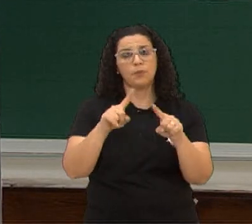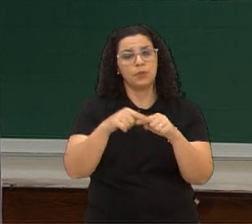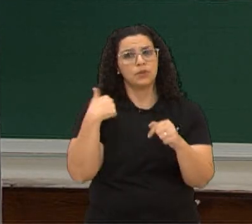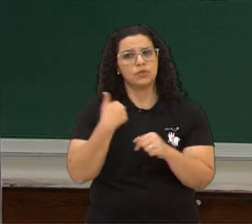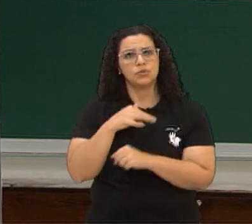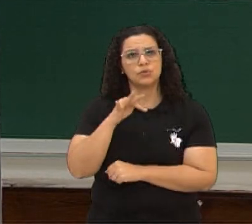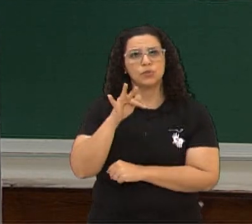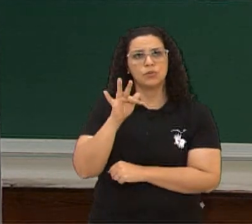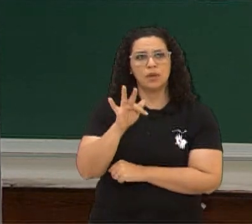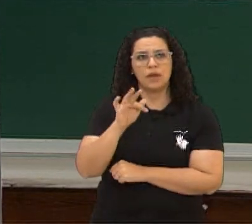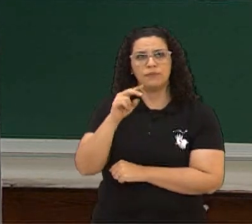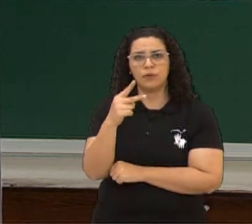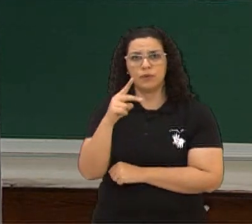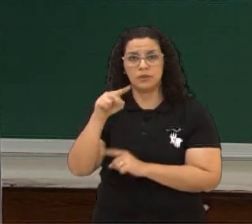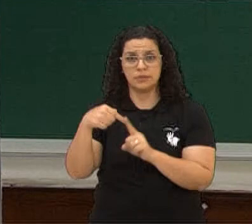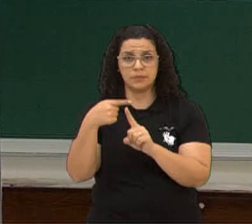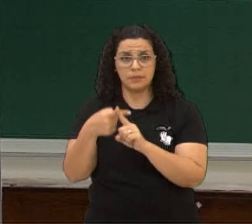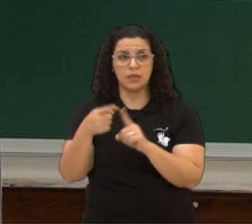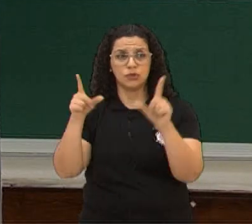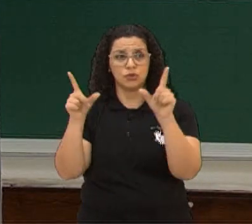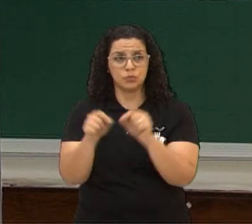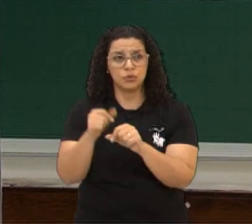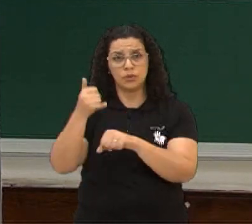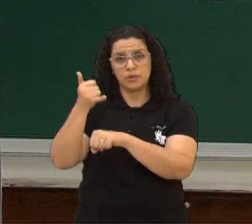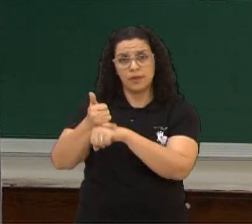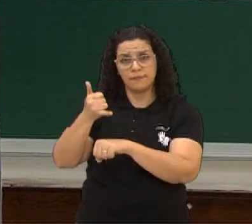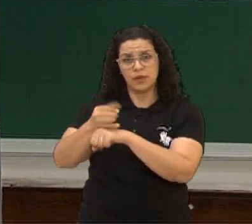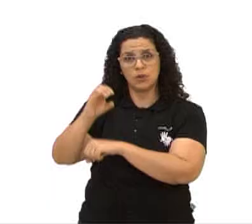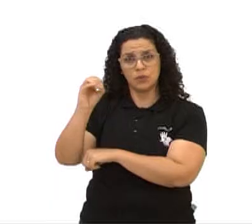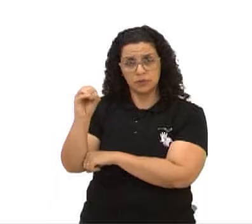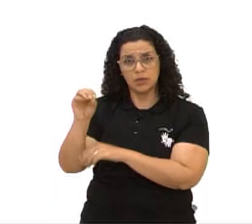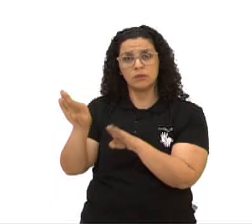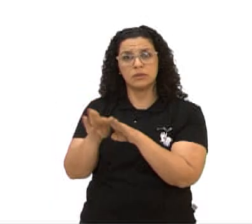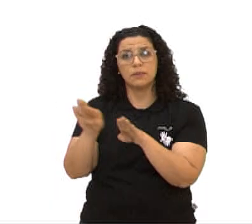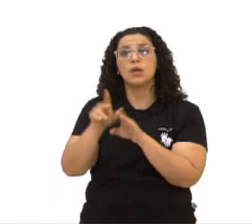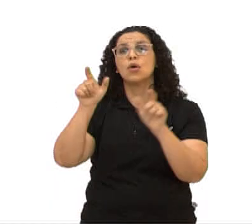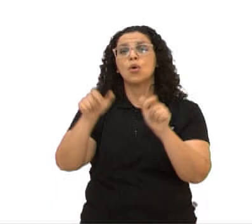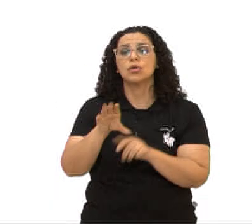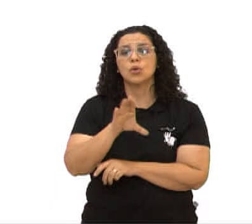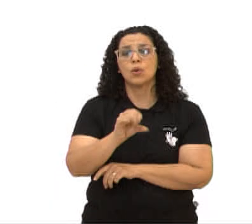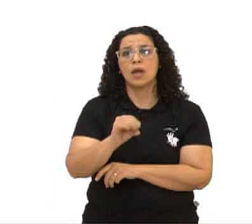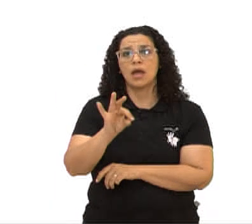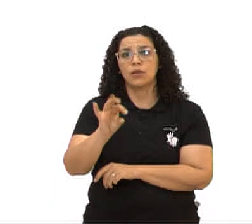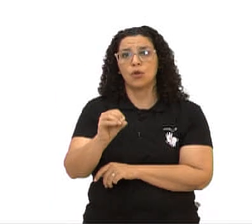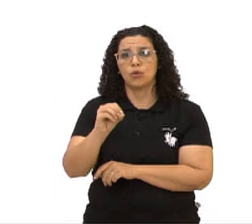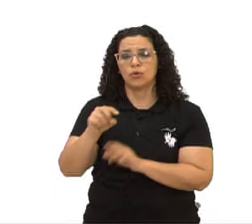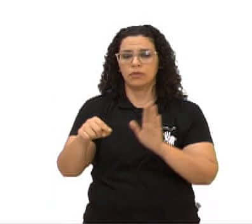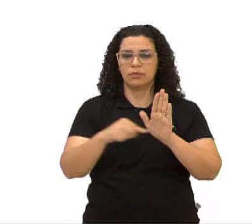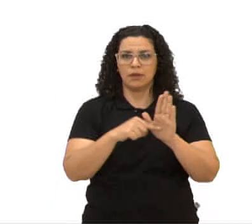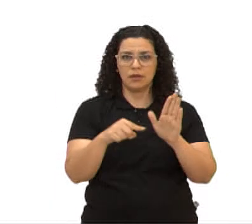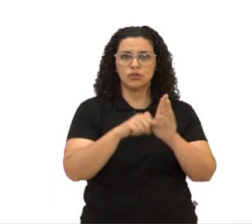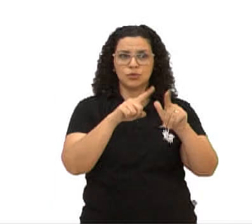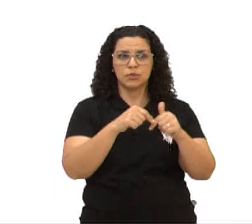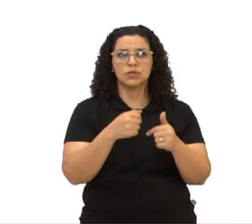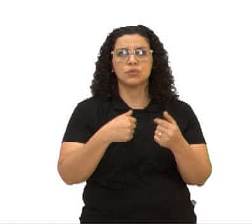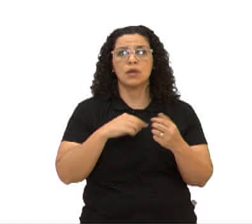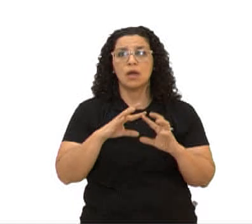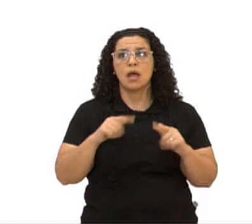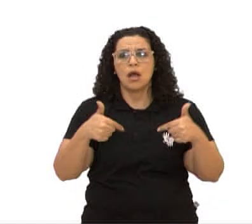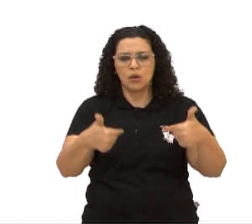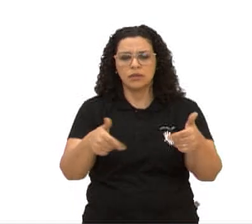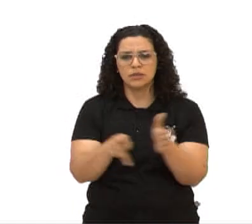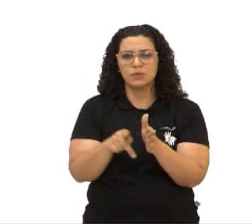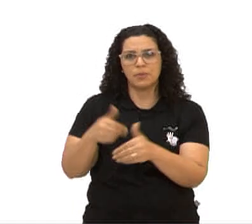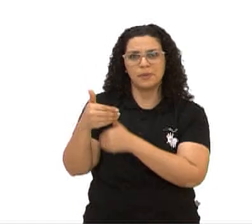Assim, o Fe2+ se reduz a ferro zero no cátodo, que é o polo negativo, e essa é a semi-reação